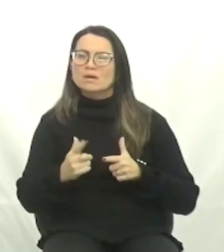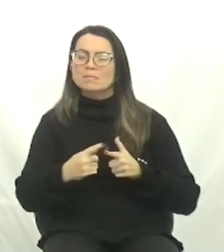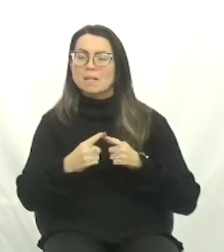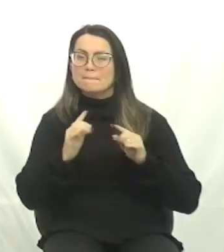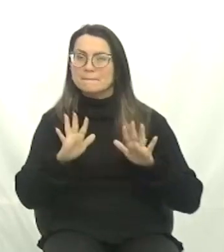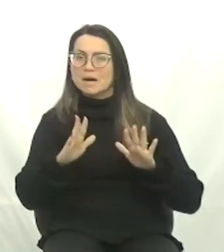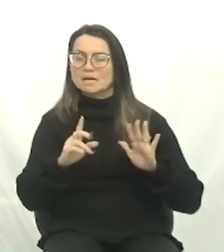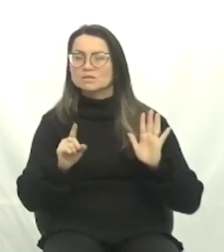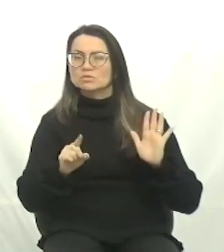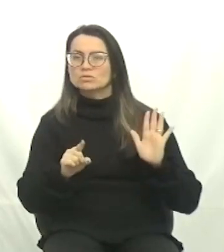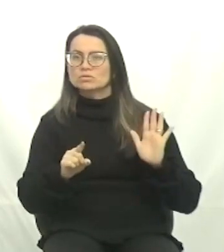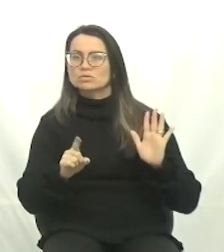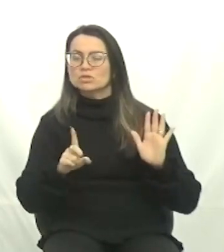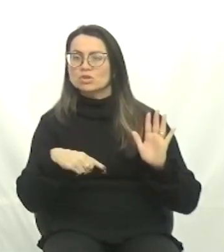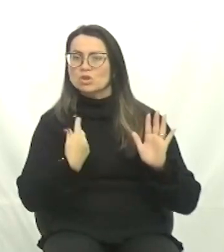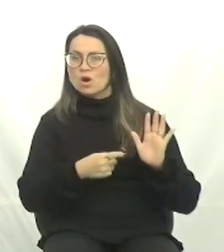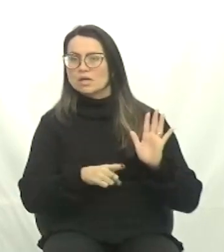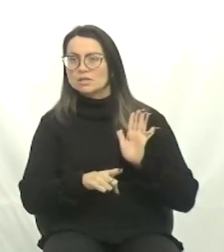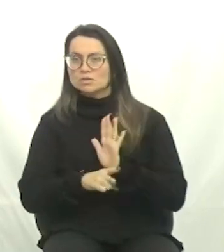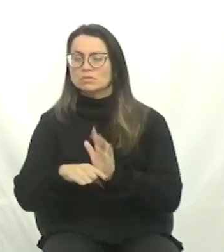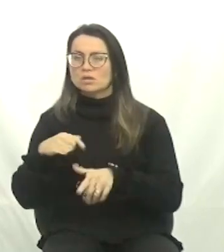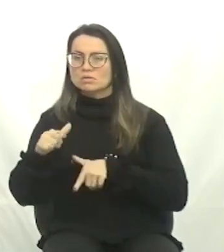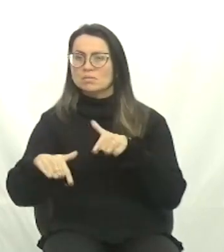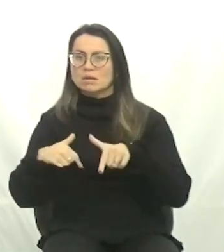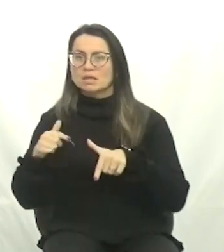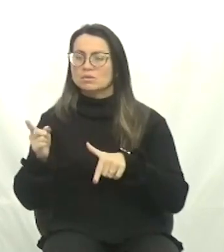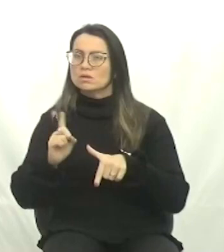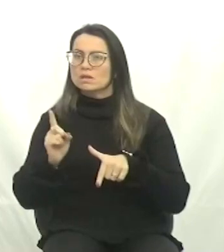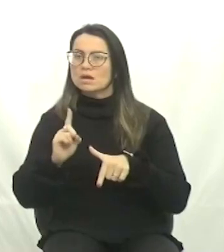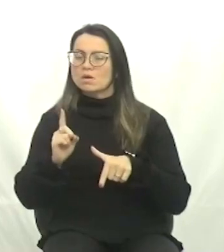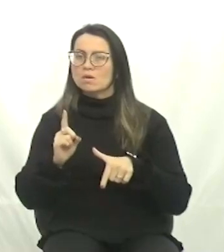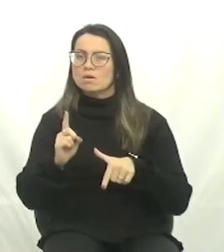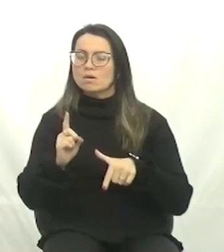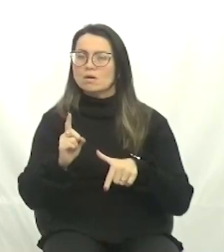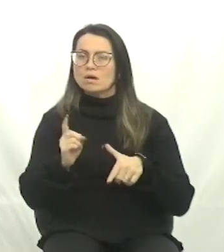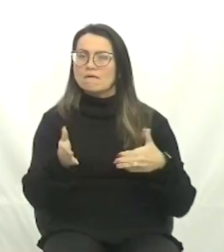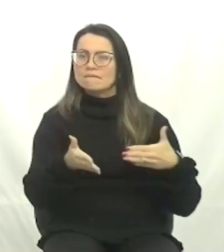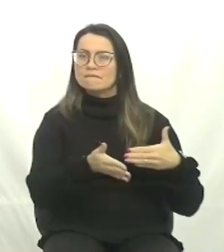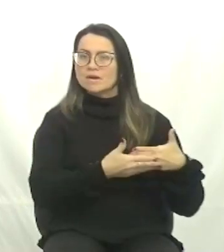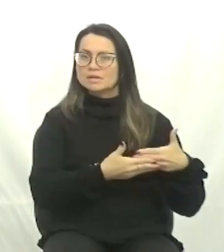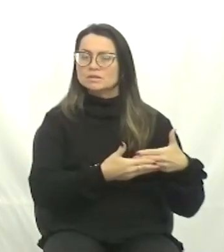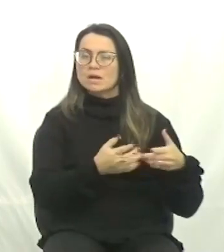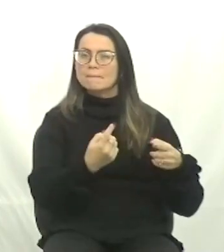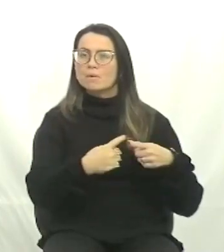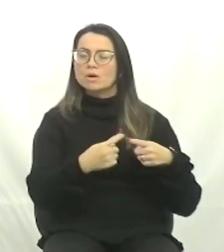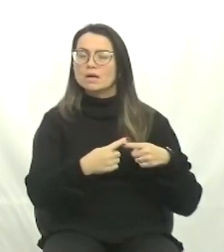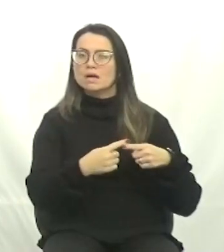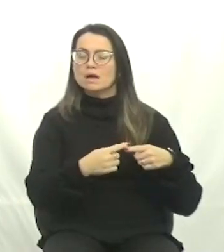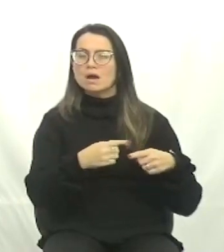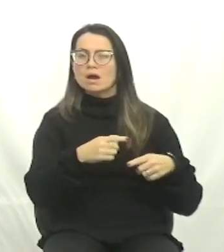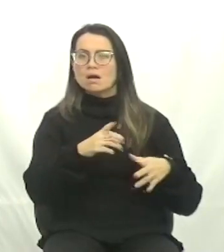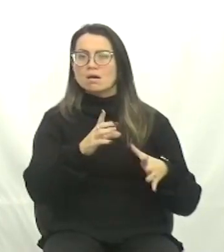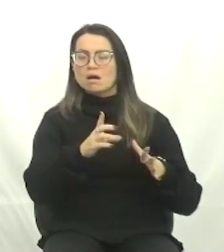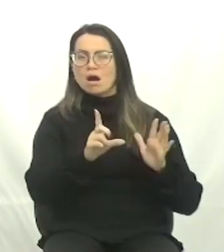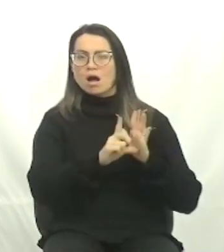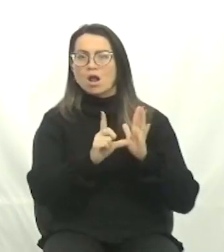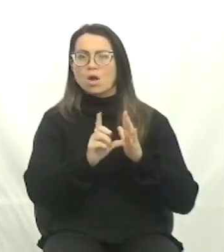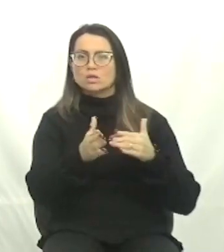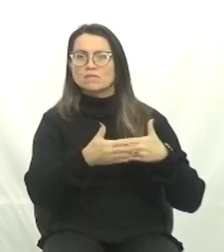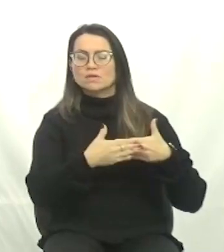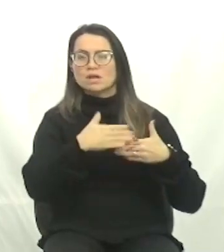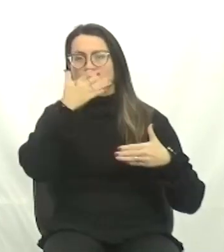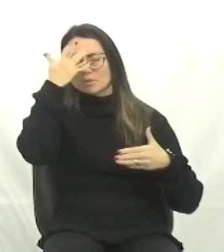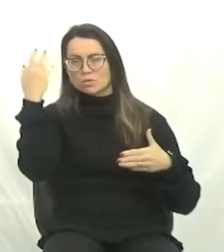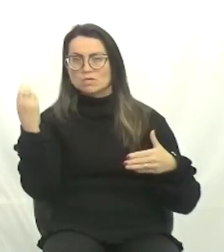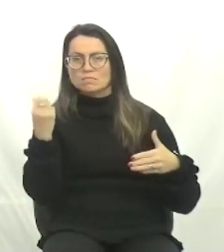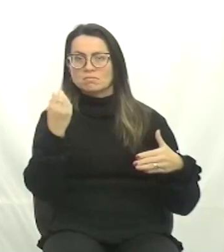está acabando prejudicando, porque com mais um dia de comércio fechado, não gira, as pessoas vieram para a cidade, pessoas de fora da cidade vieram